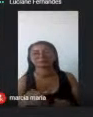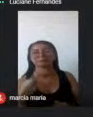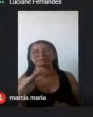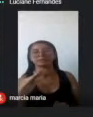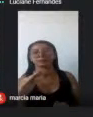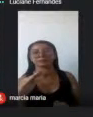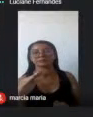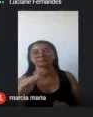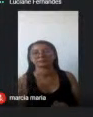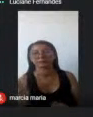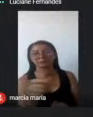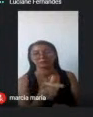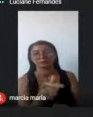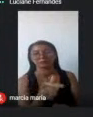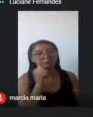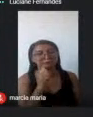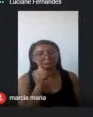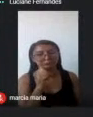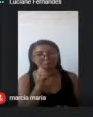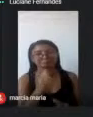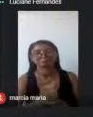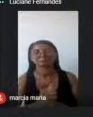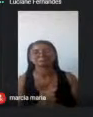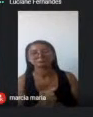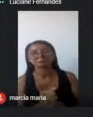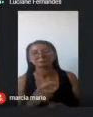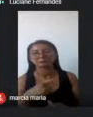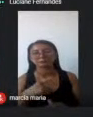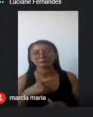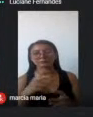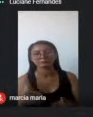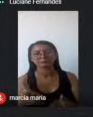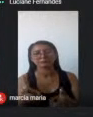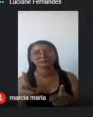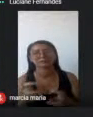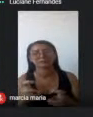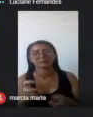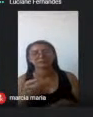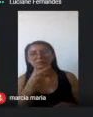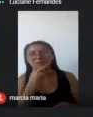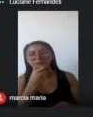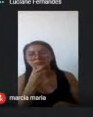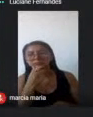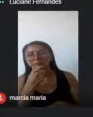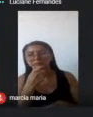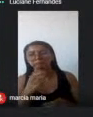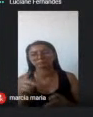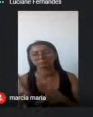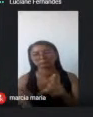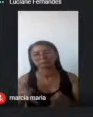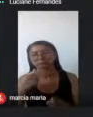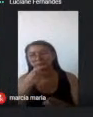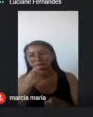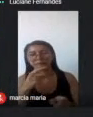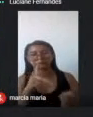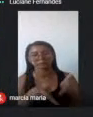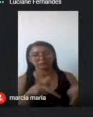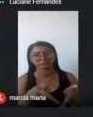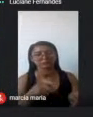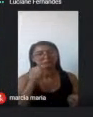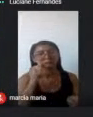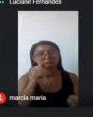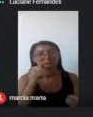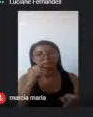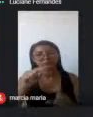um comparativo do sexo masculino na série histórica, junto com a população feminina e junto com sífilis em gestante,